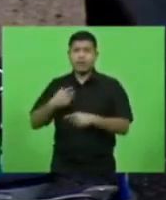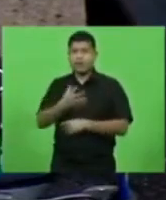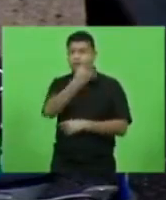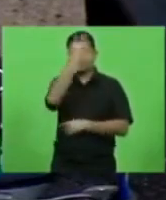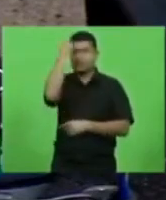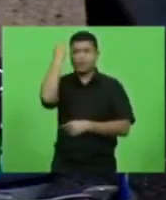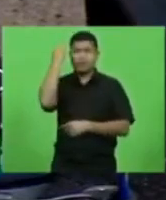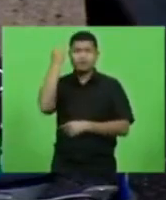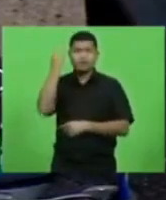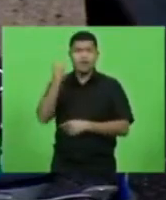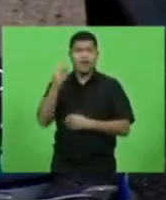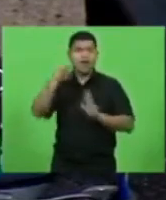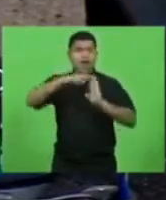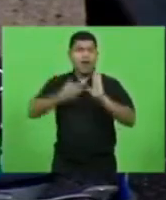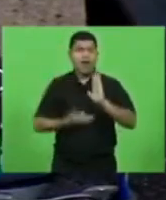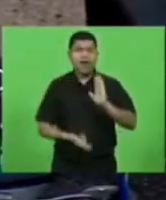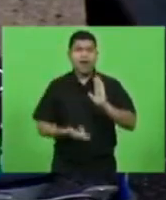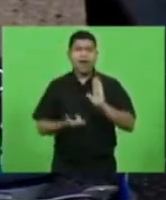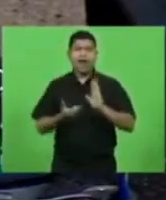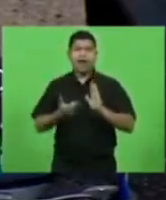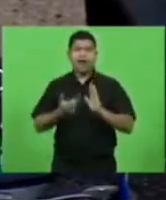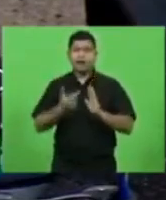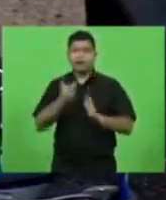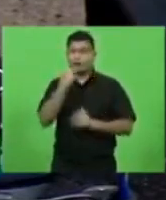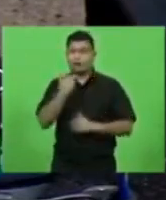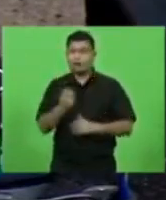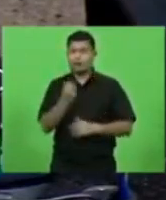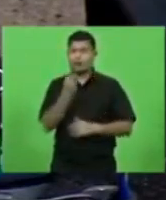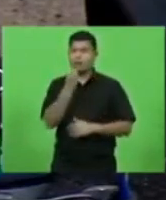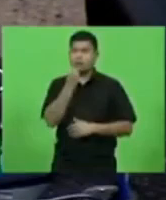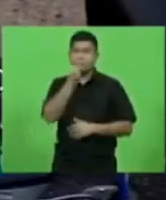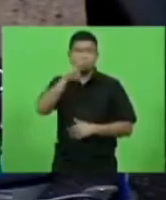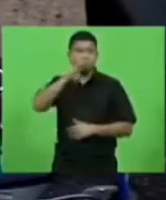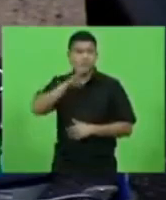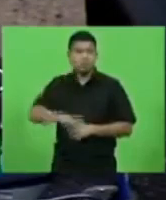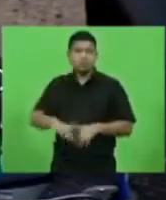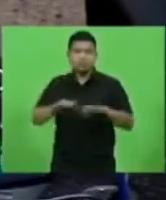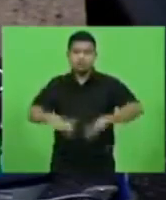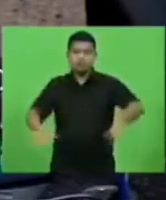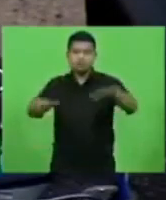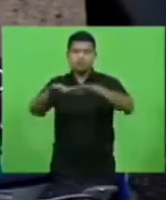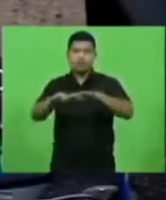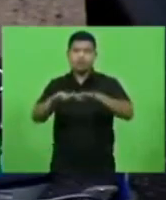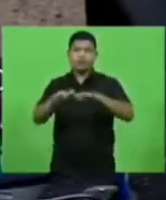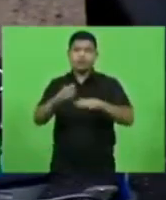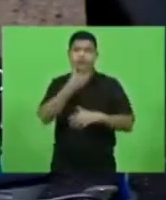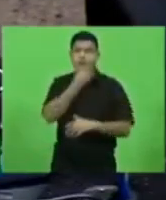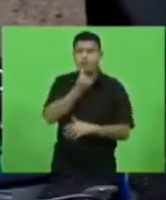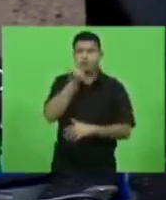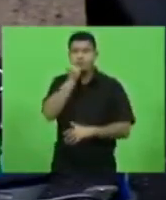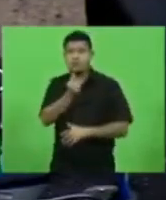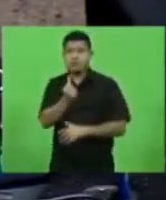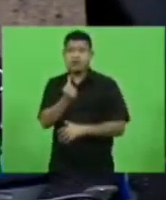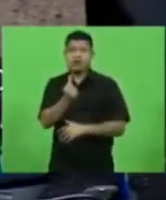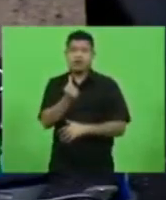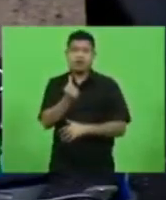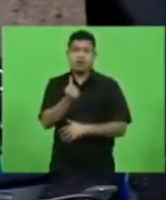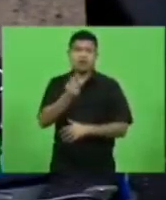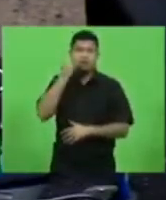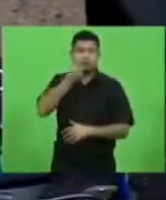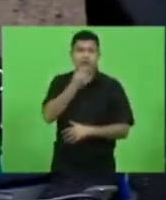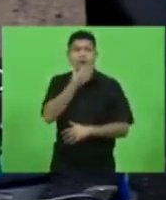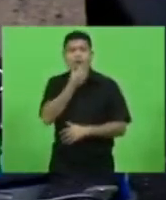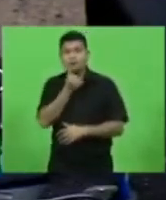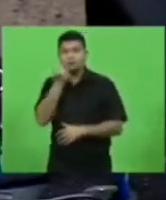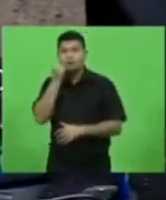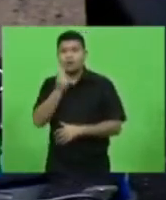idioma brasileiro, quando nós dizemos assim, boa tarde a todos e todas, bem, boa tarde aos deputados e deputadas, nós já estamos